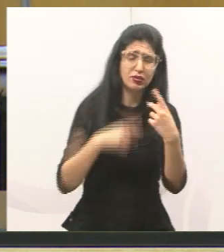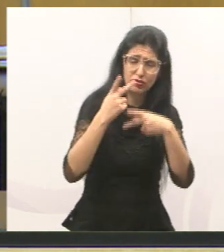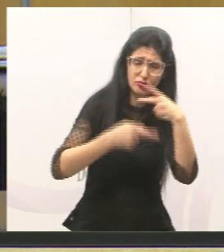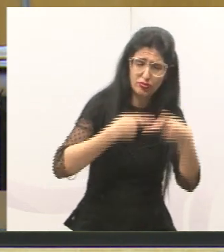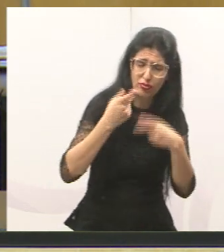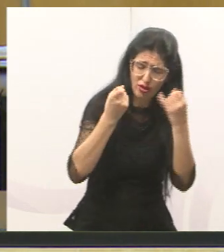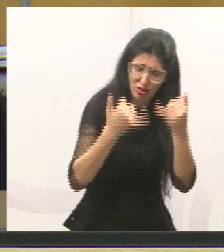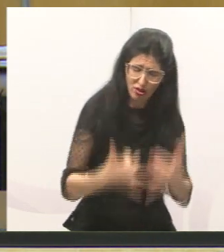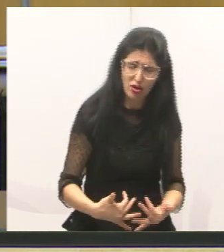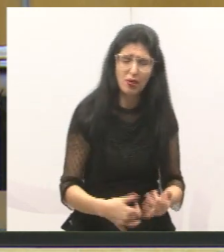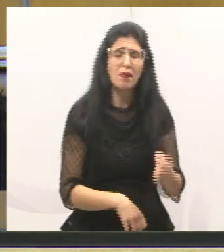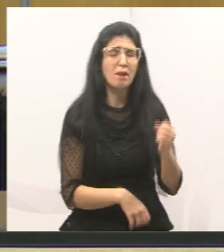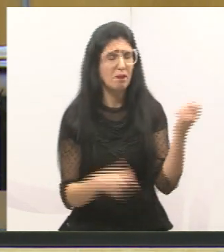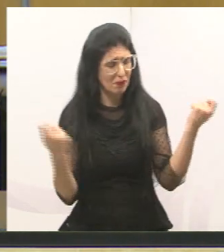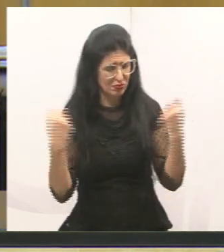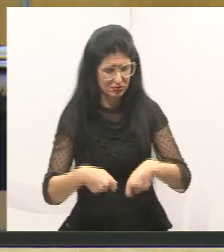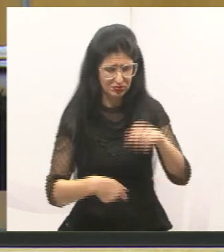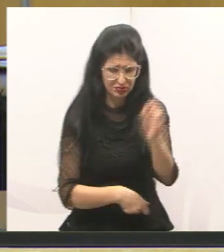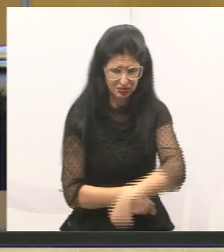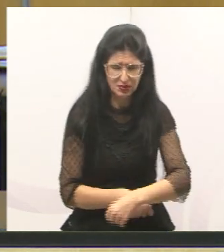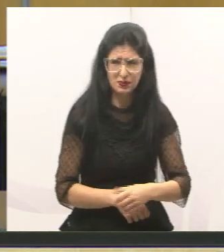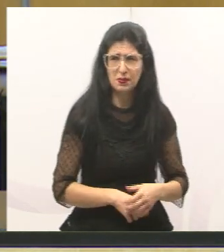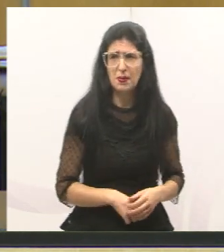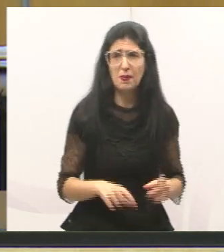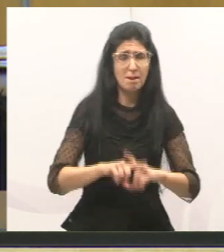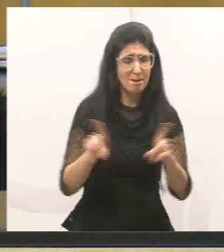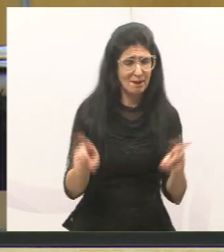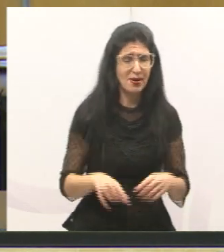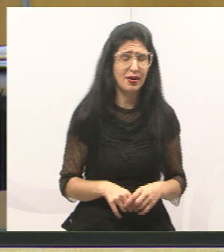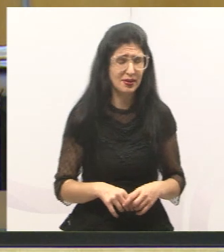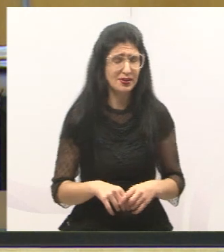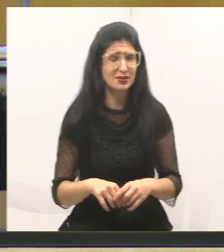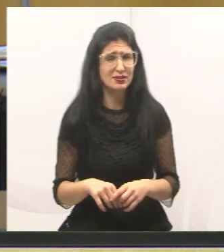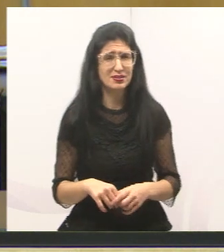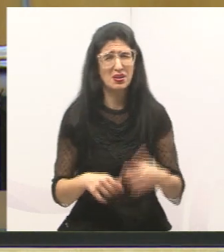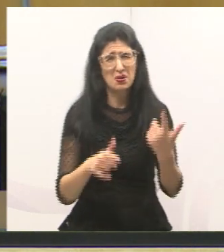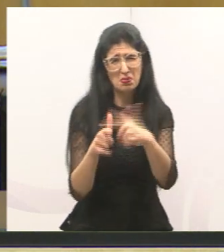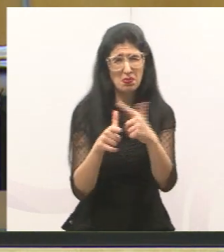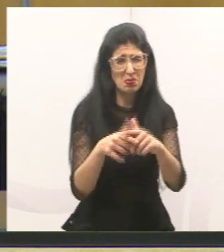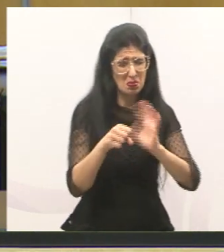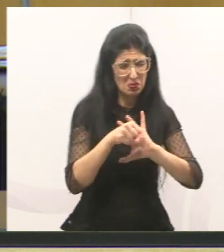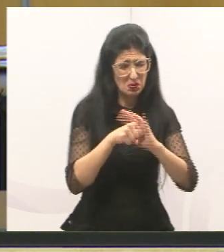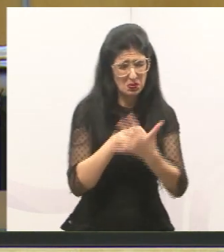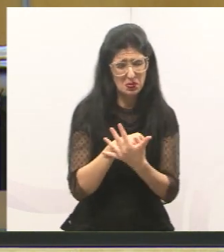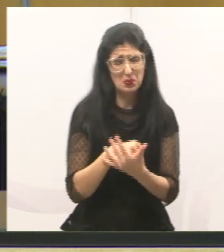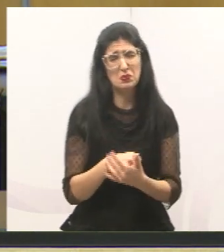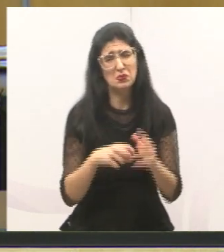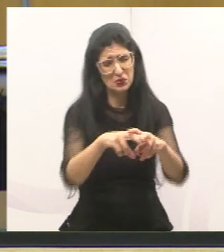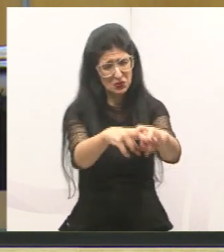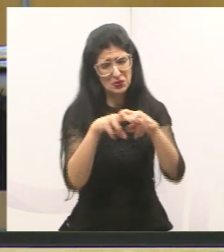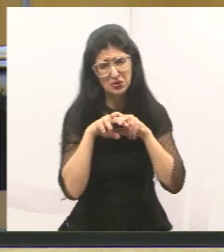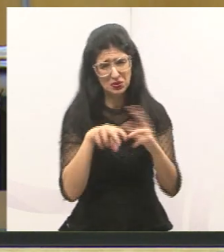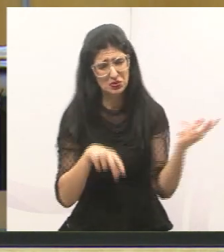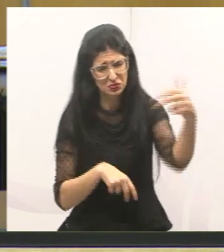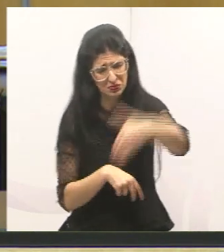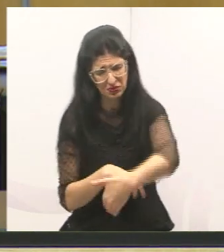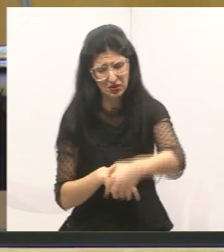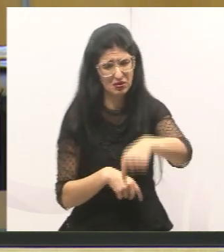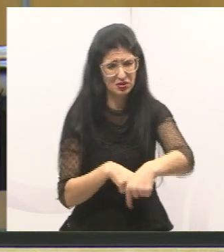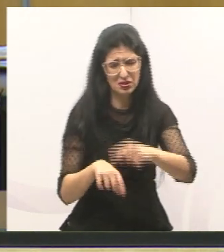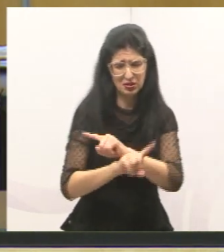à exposição do peticionário aos riscos atinentes à pandemia que assola o país, sobretudo em função das